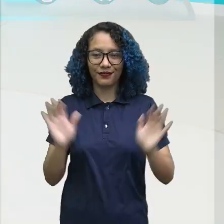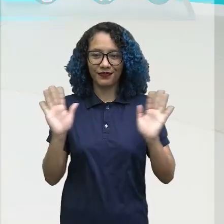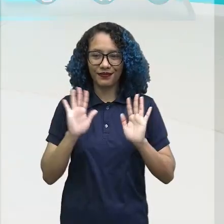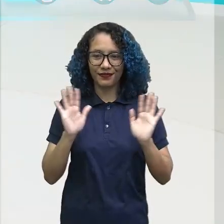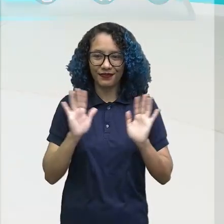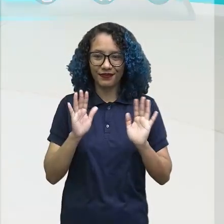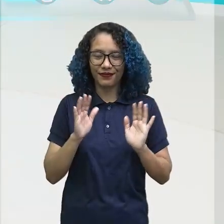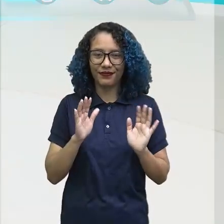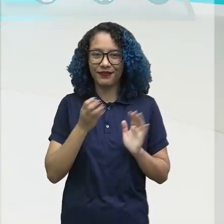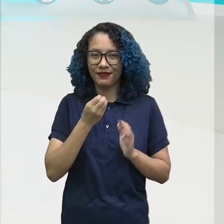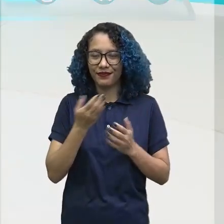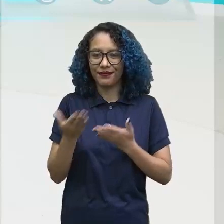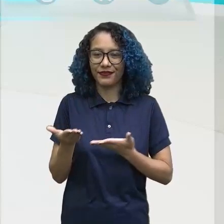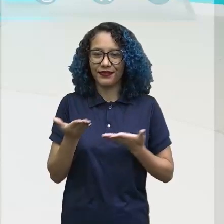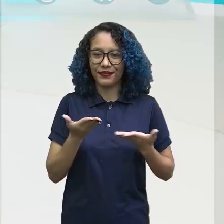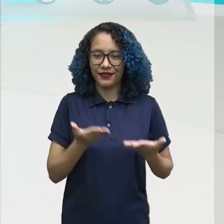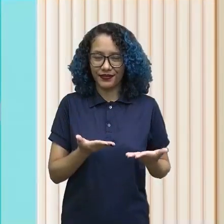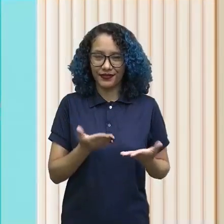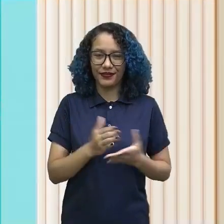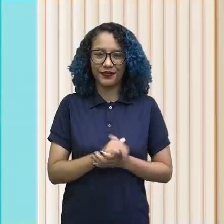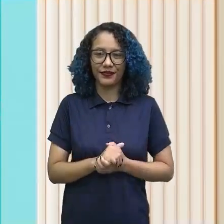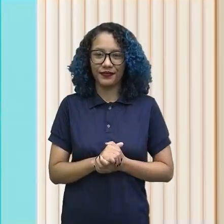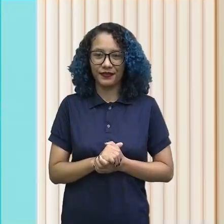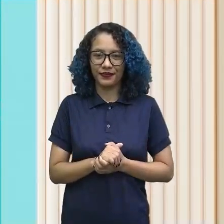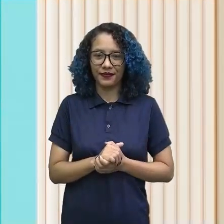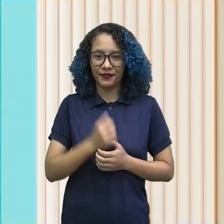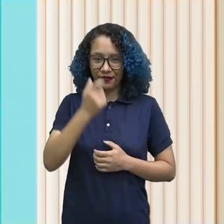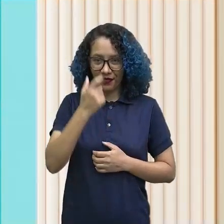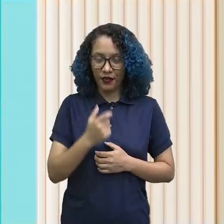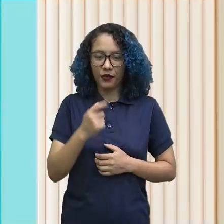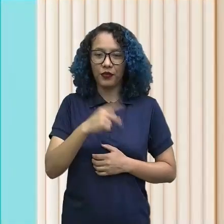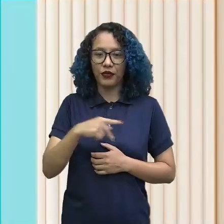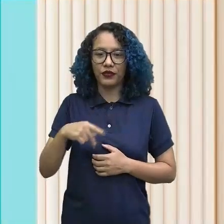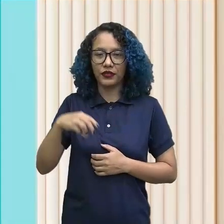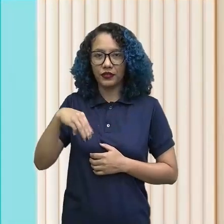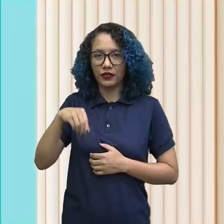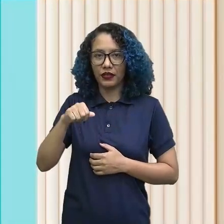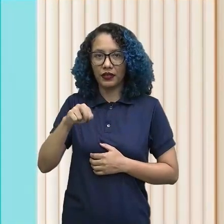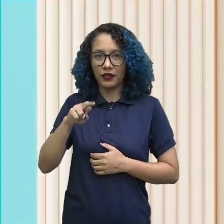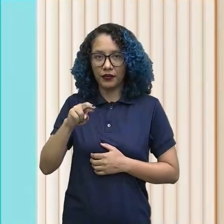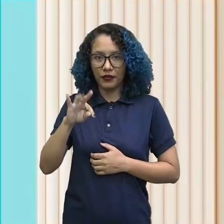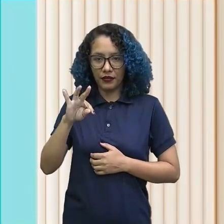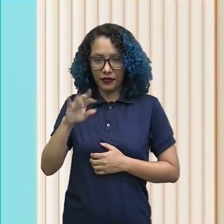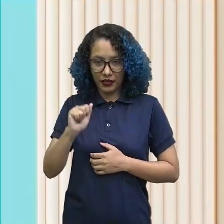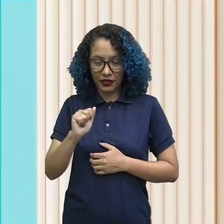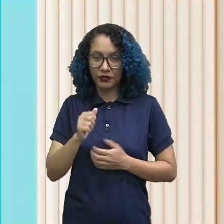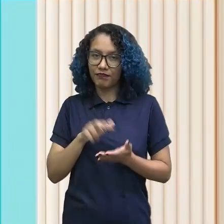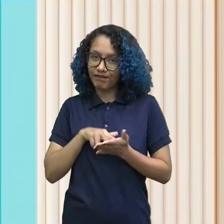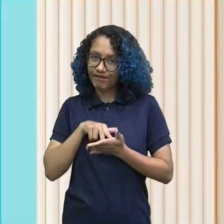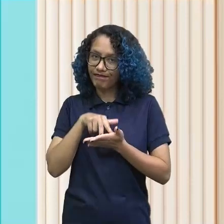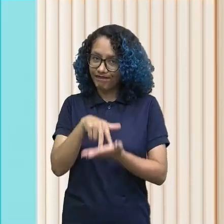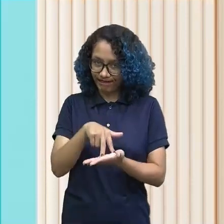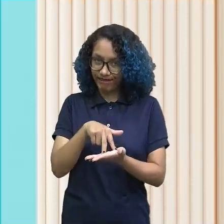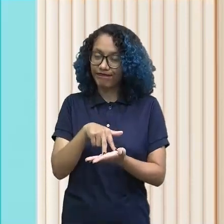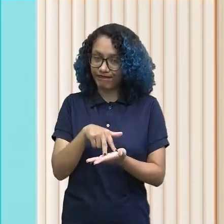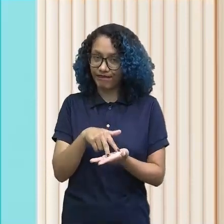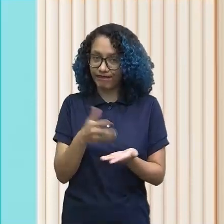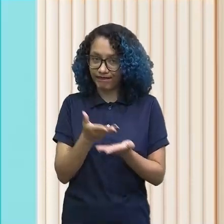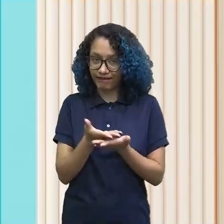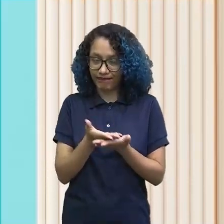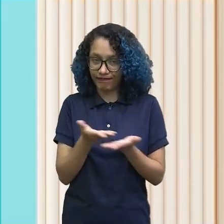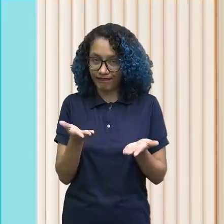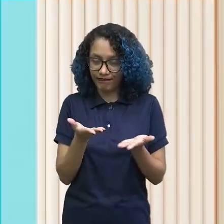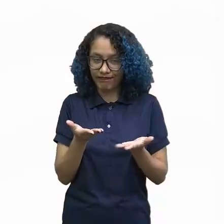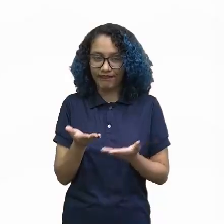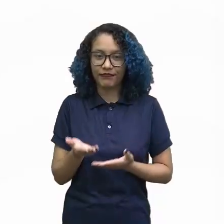Olá, sejam muito bem-vindos. Sou a professora Marta Patrícia e estaremos juntos na aula de hoje. Vamos ver o